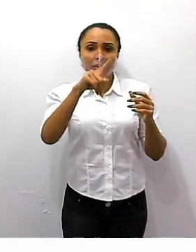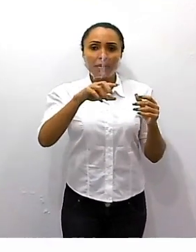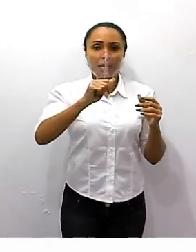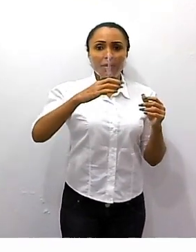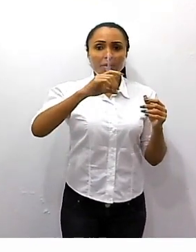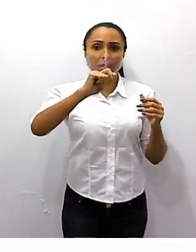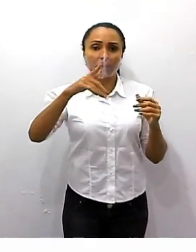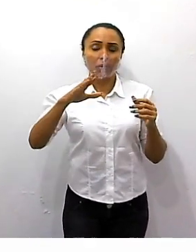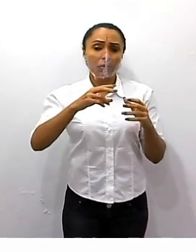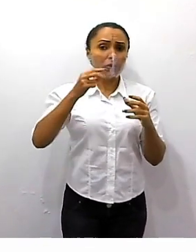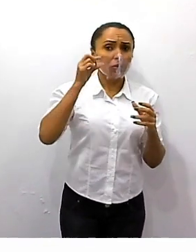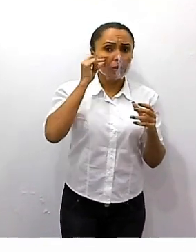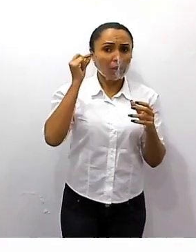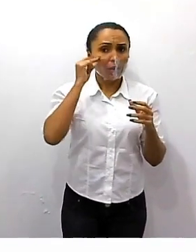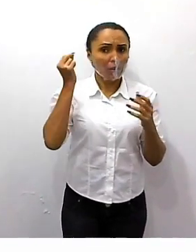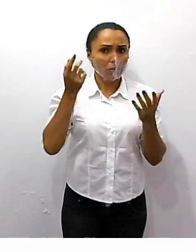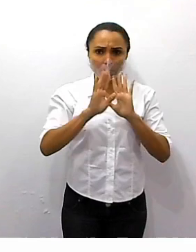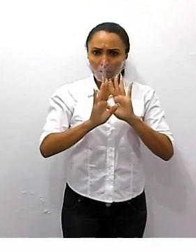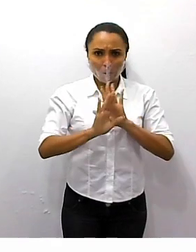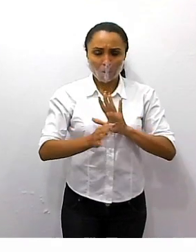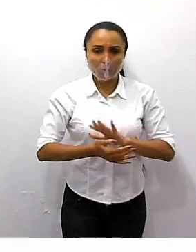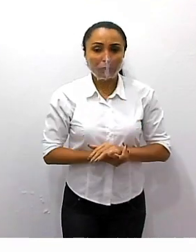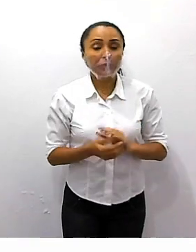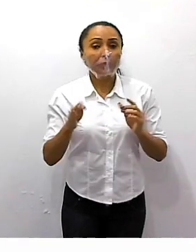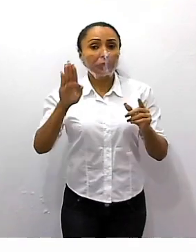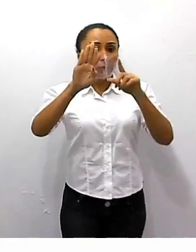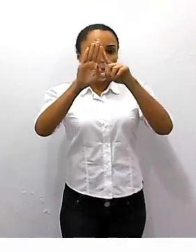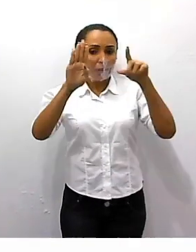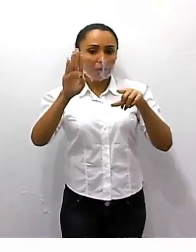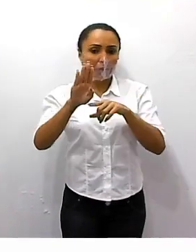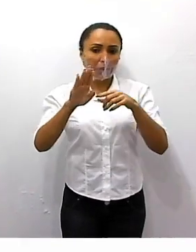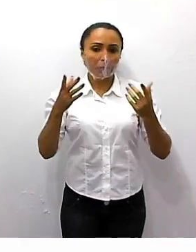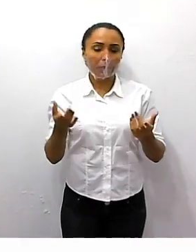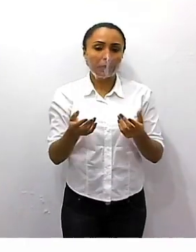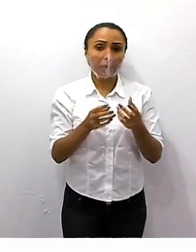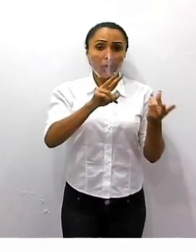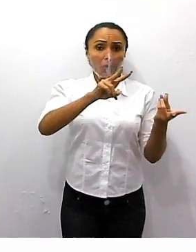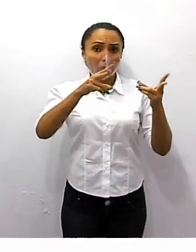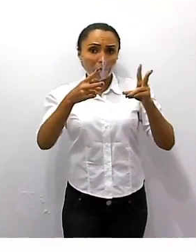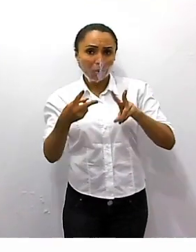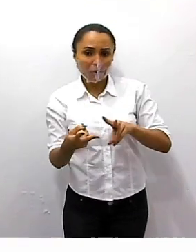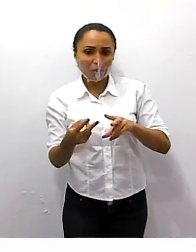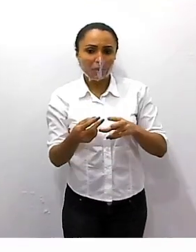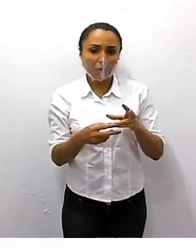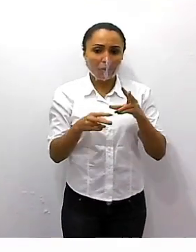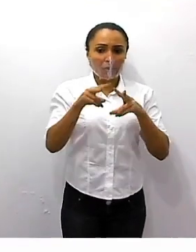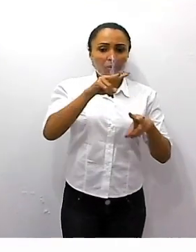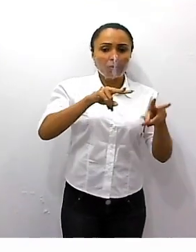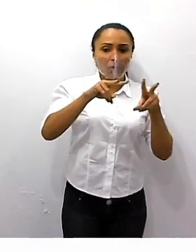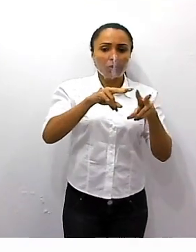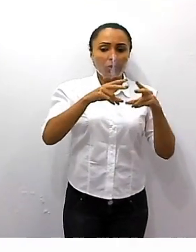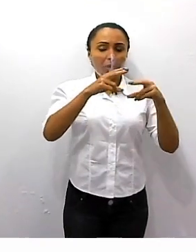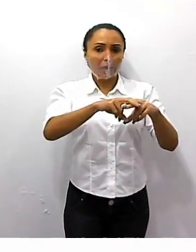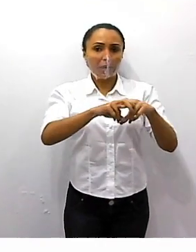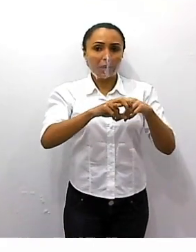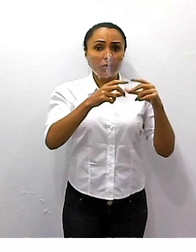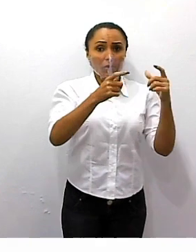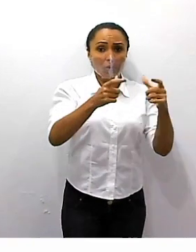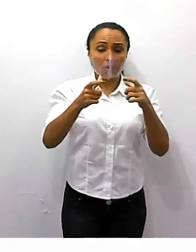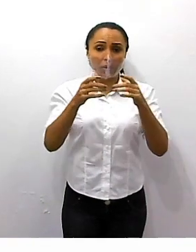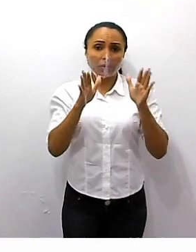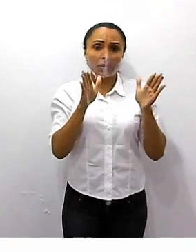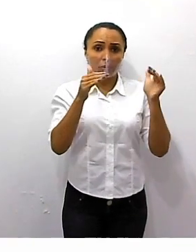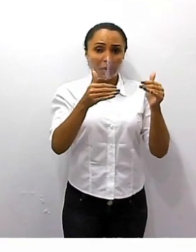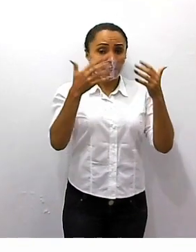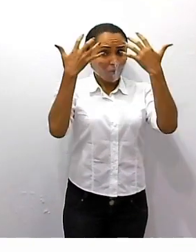tem uma finalidade? Acho que não, hein? Letra B, oposição, visto que o dano causado em um local específico